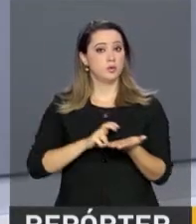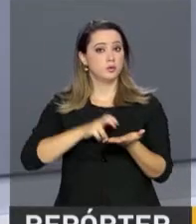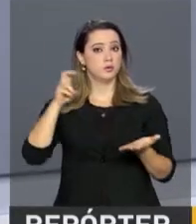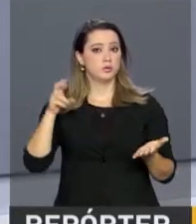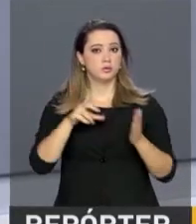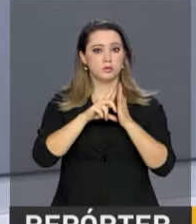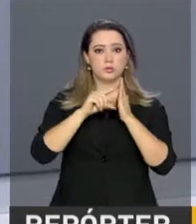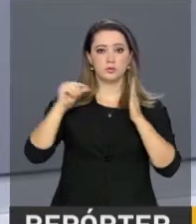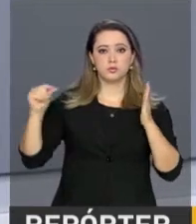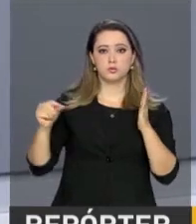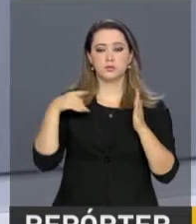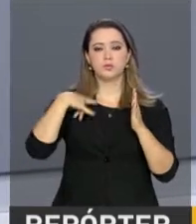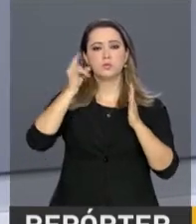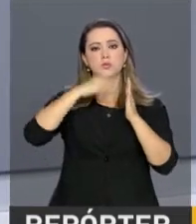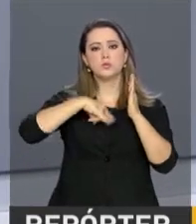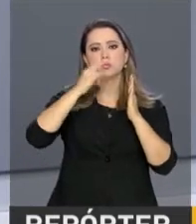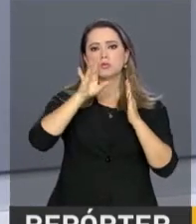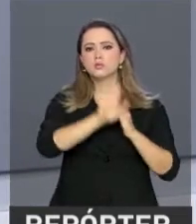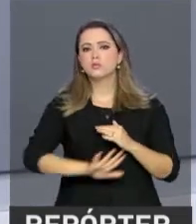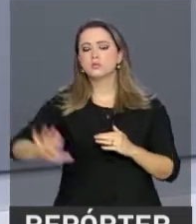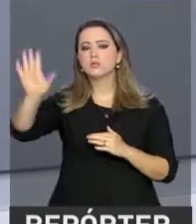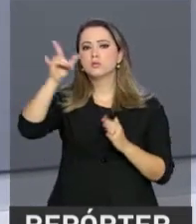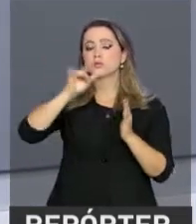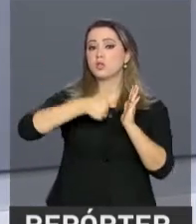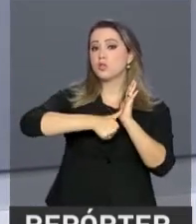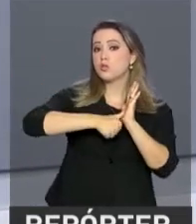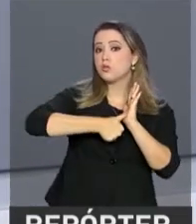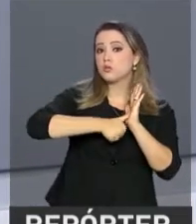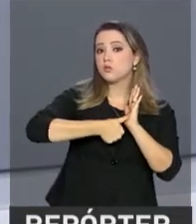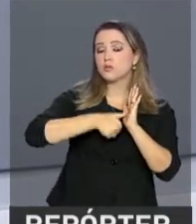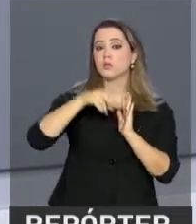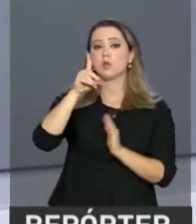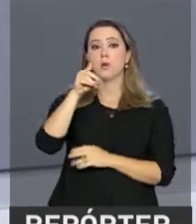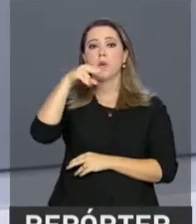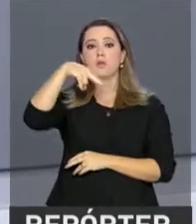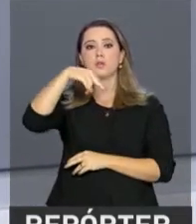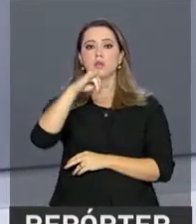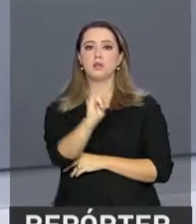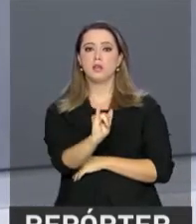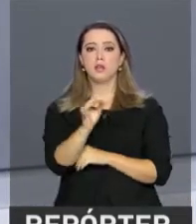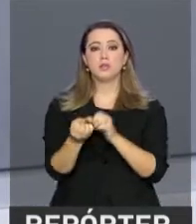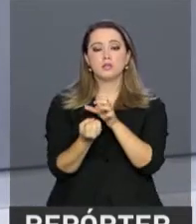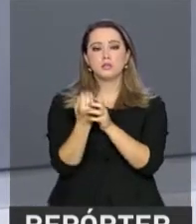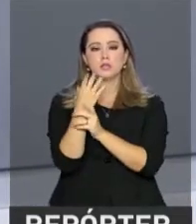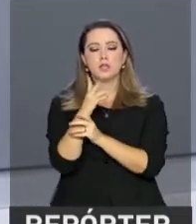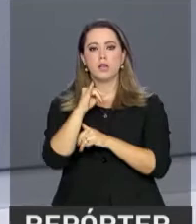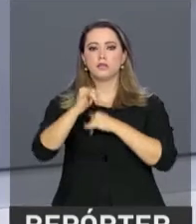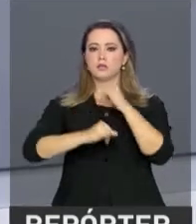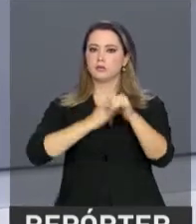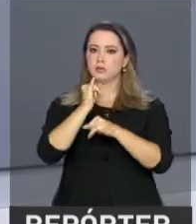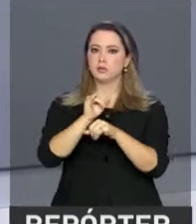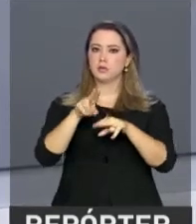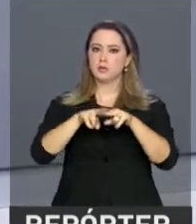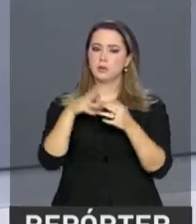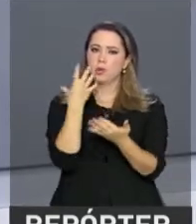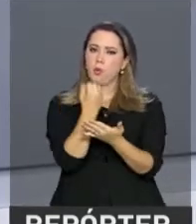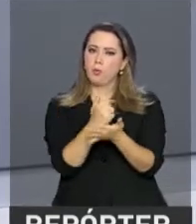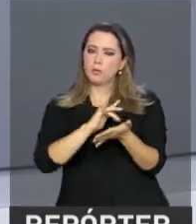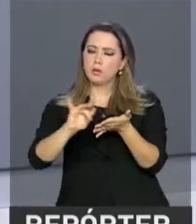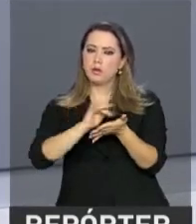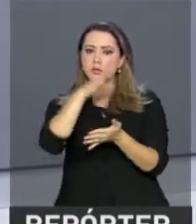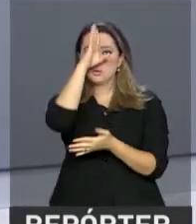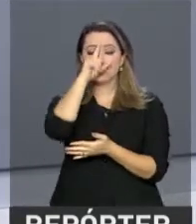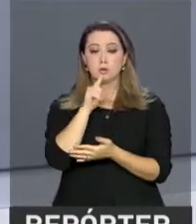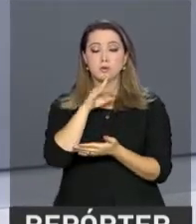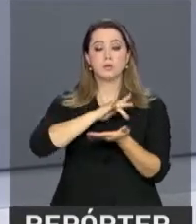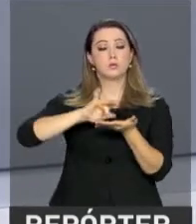pela manhã no palácio do planalto o documento nacional de identificação o dn será gerado digitalmente por meio de um aplicativo gratuito em